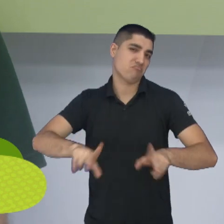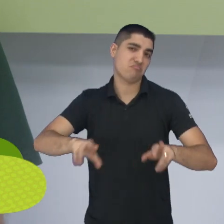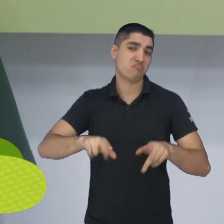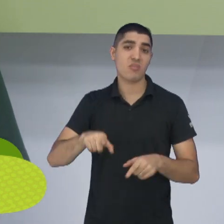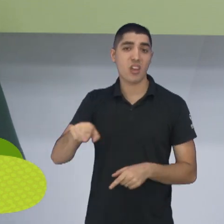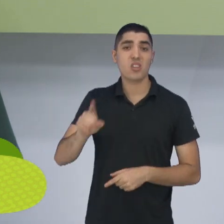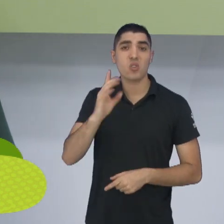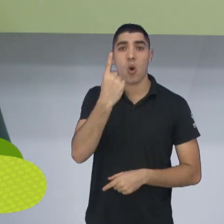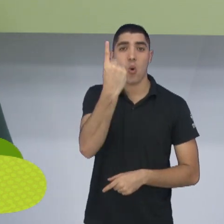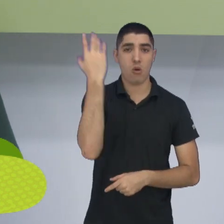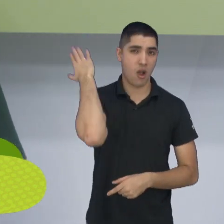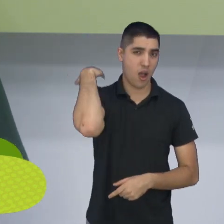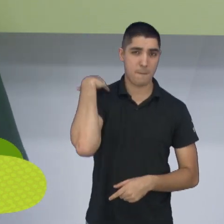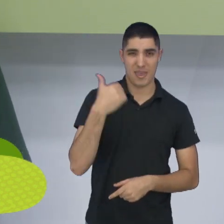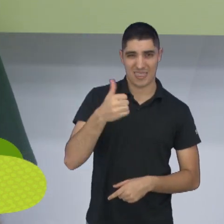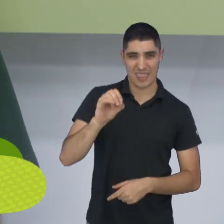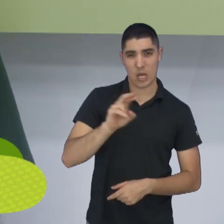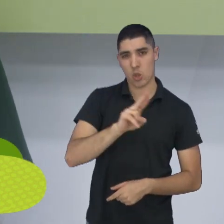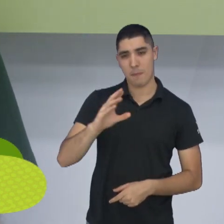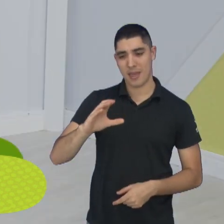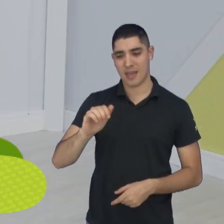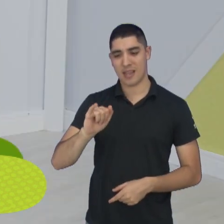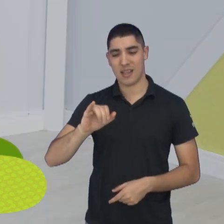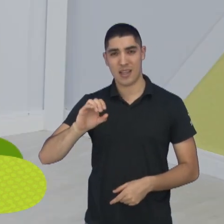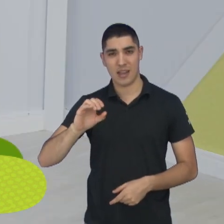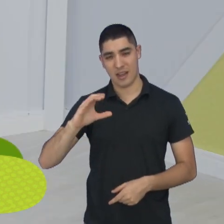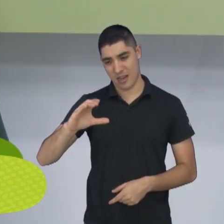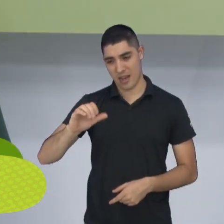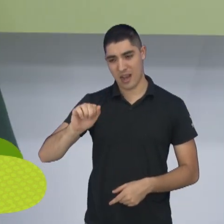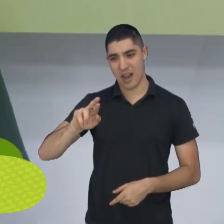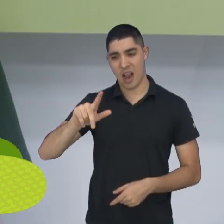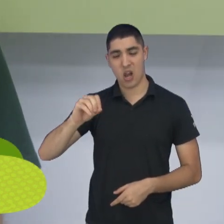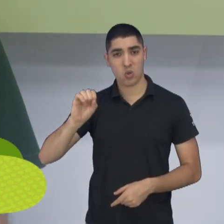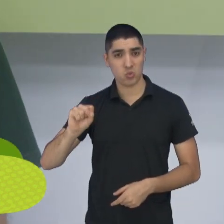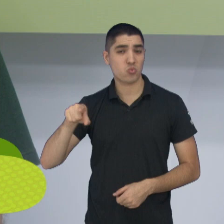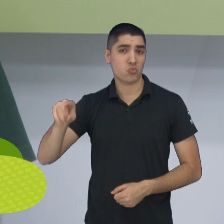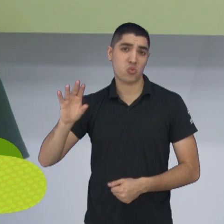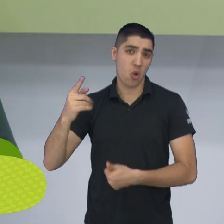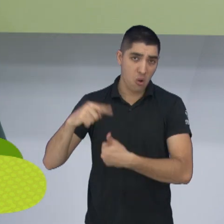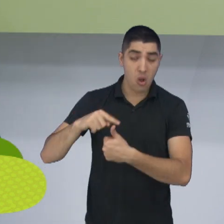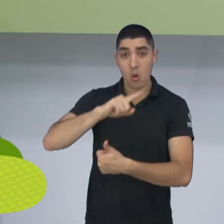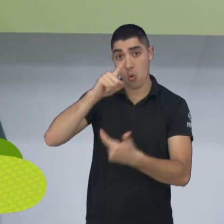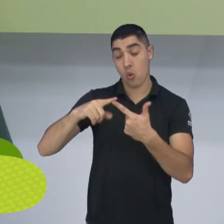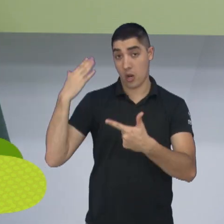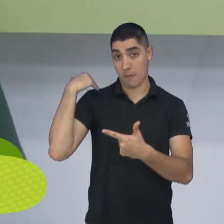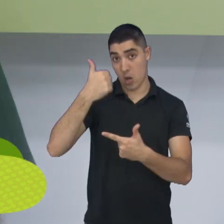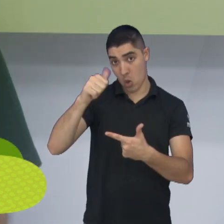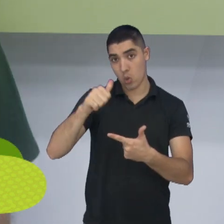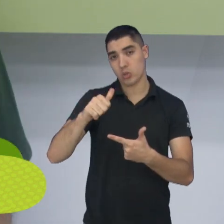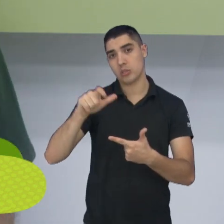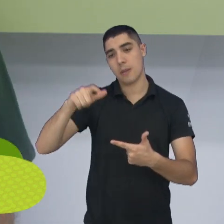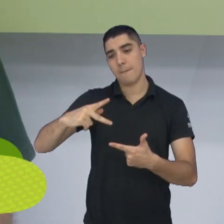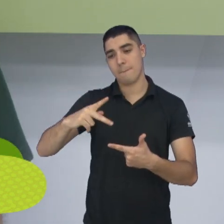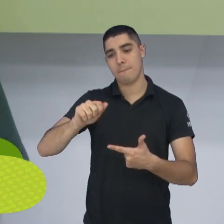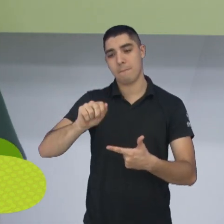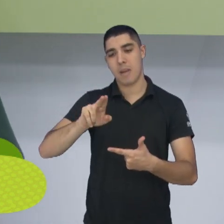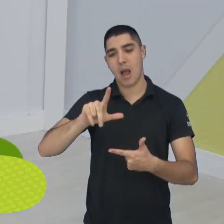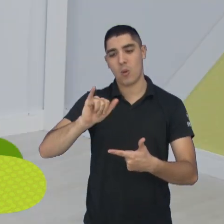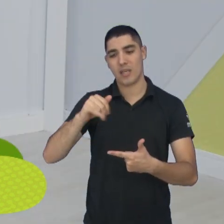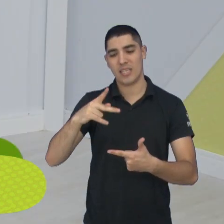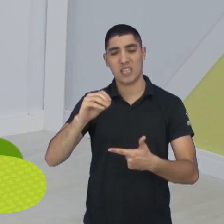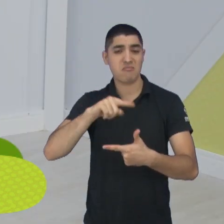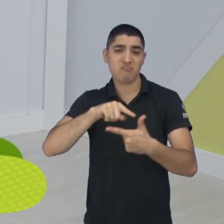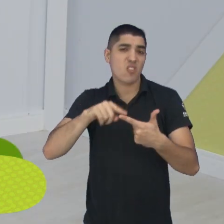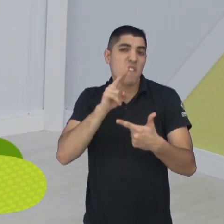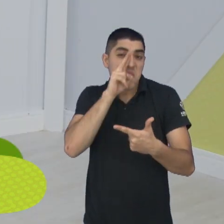só tem o camisa 10 lá, que é o Carlos Eduardo, e mais nada também. E o Paulinho, que é o camisa 11 também, que é outro bom jogador, mas também nada que muito acrescenta. Pois